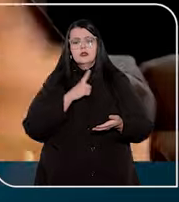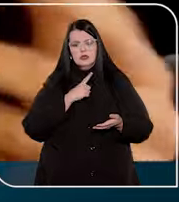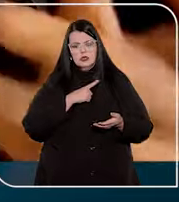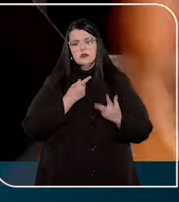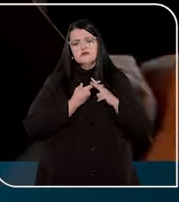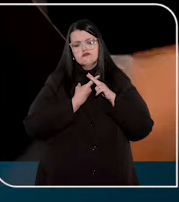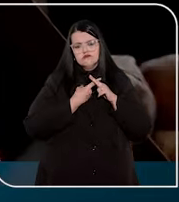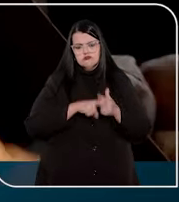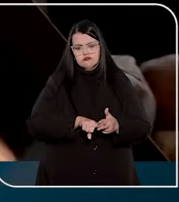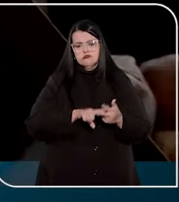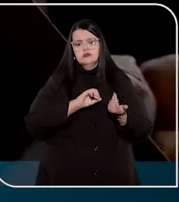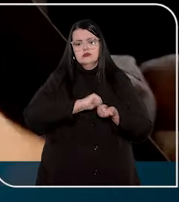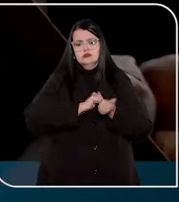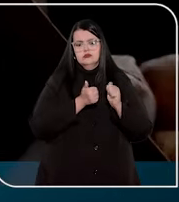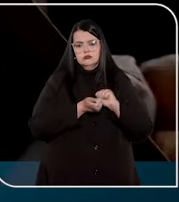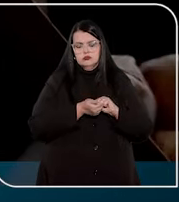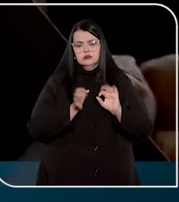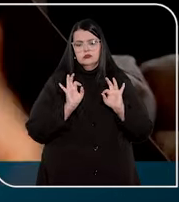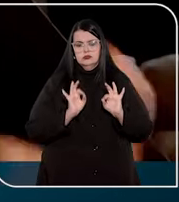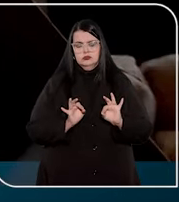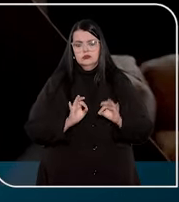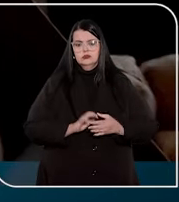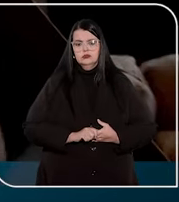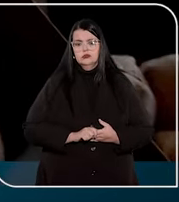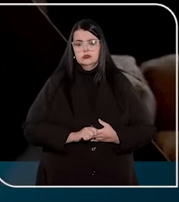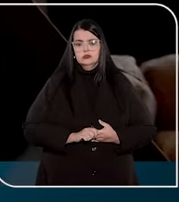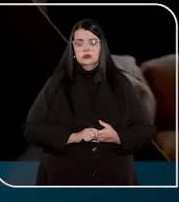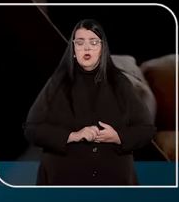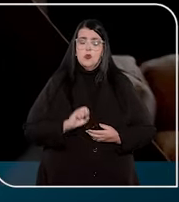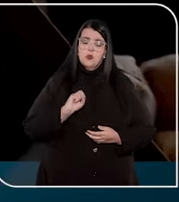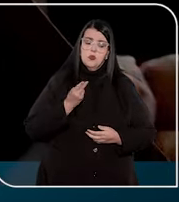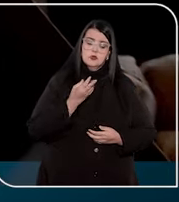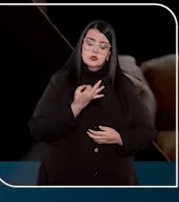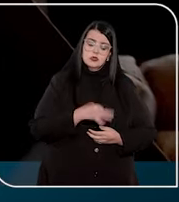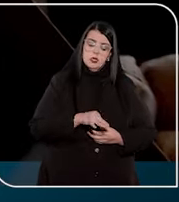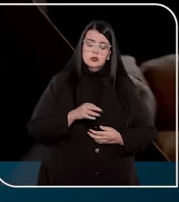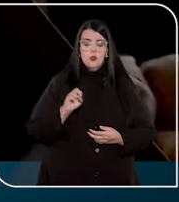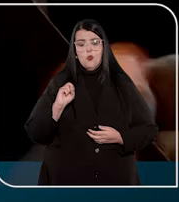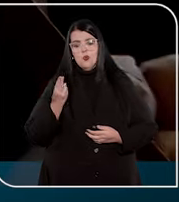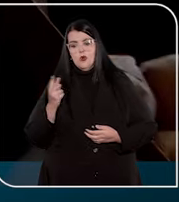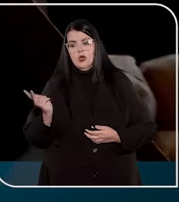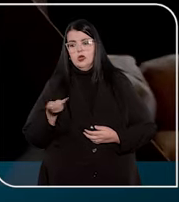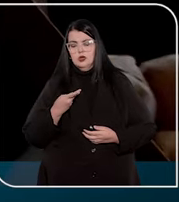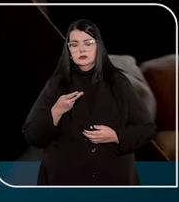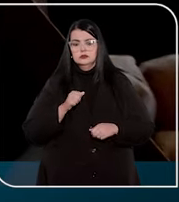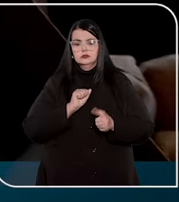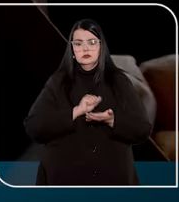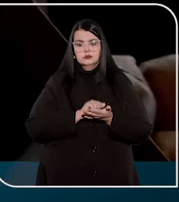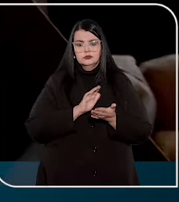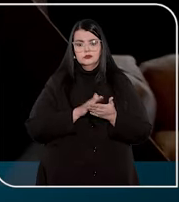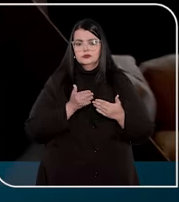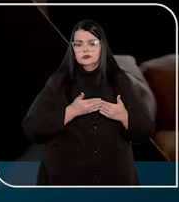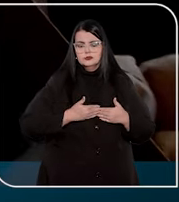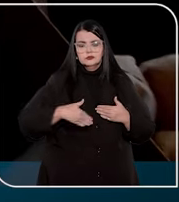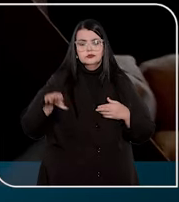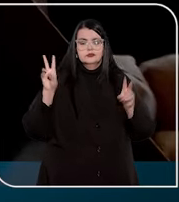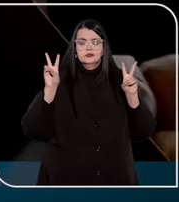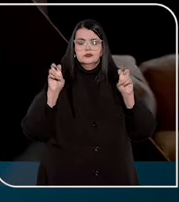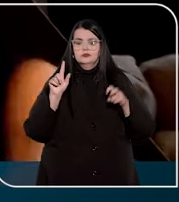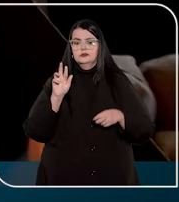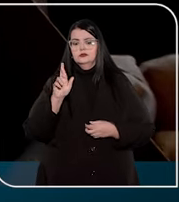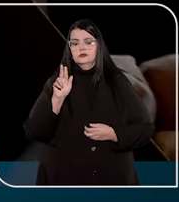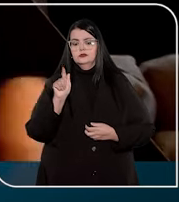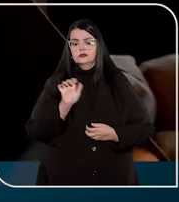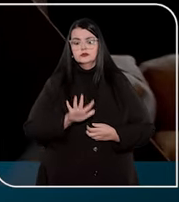mecanismo de controlar o acerto ou desacerto dessa decisão que negou o seguimento aplicando um tema de repercussão